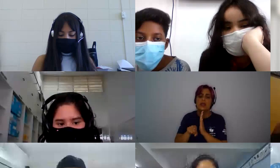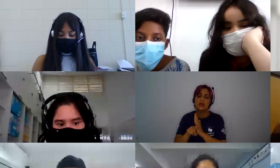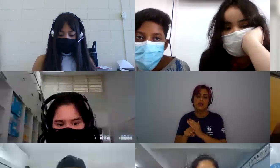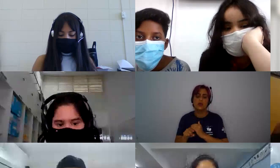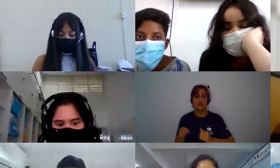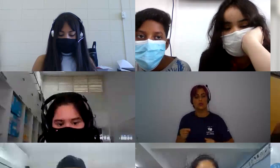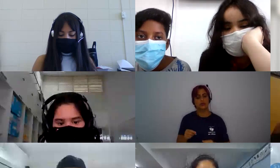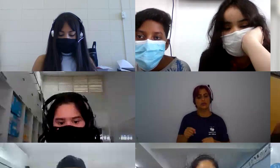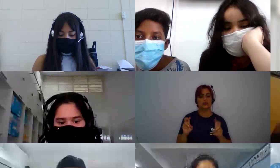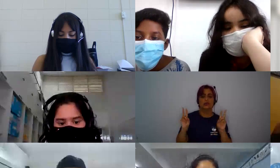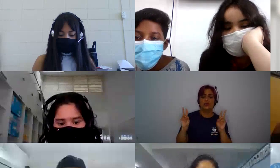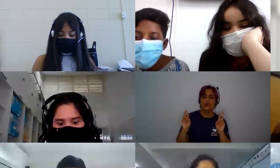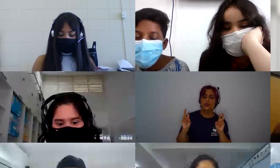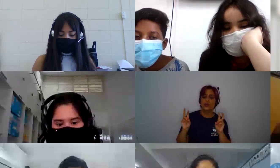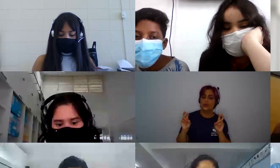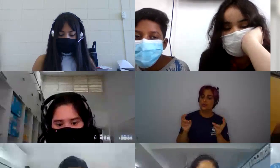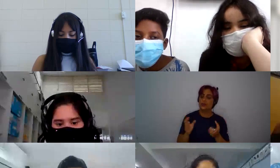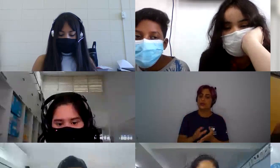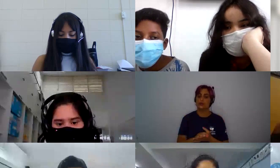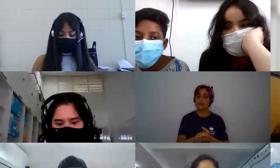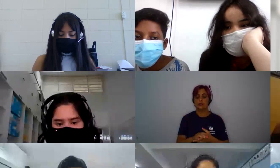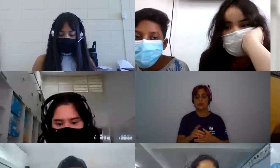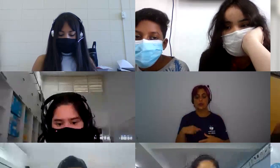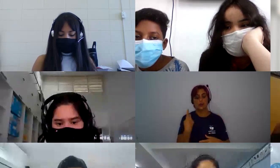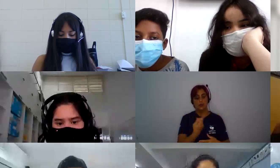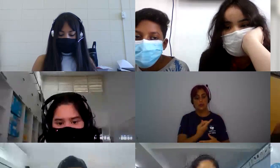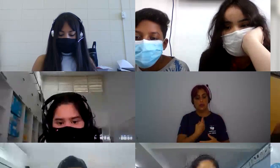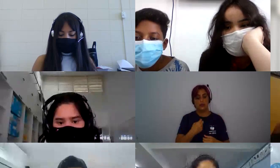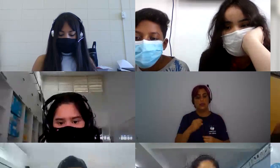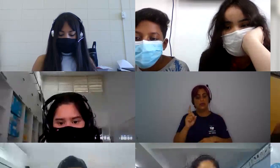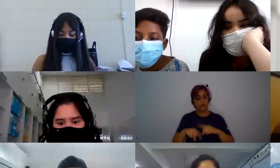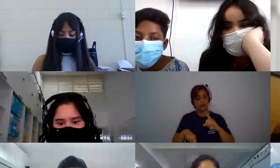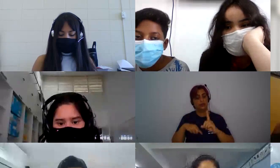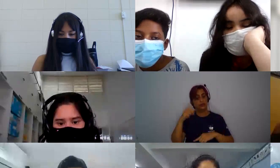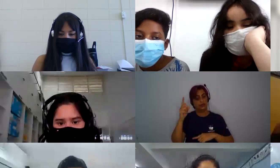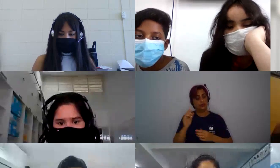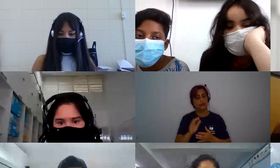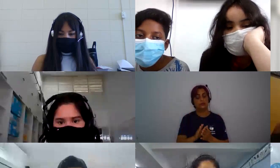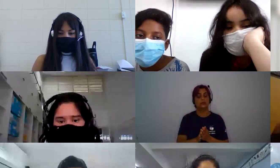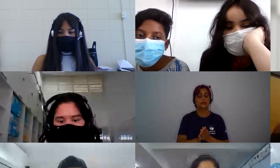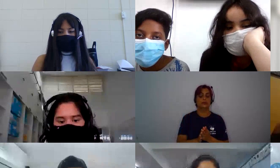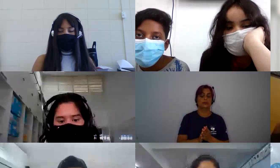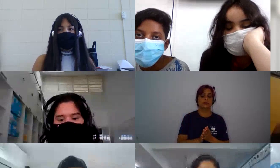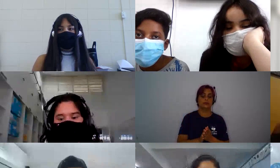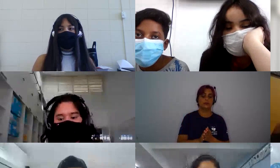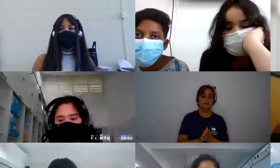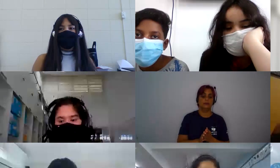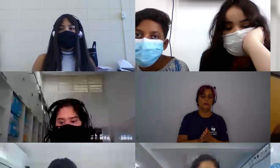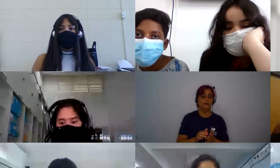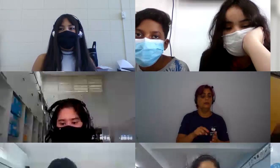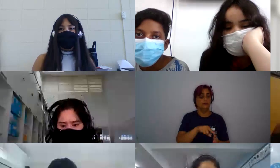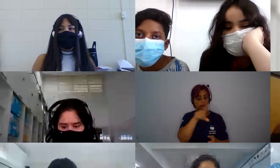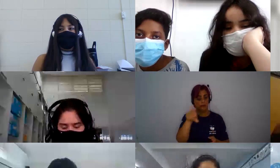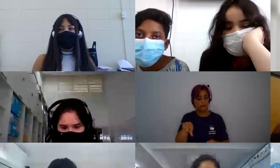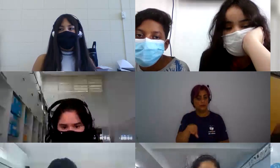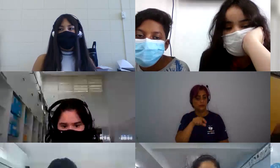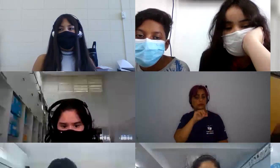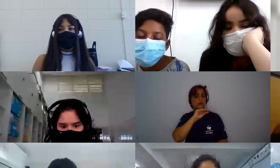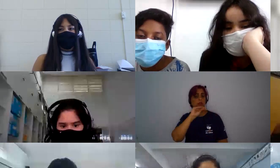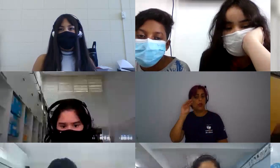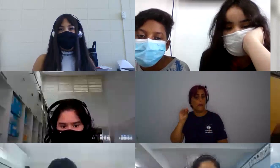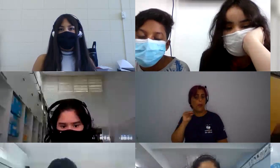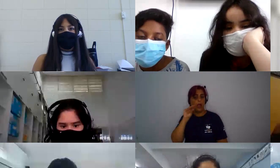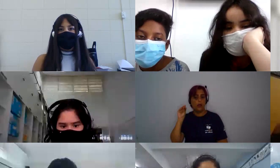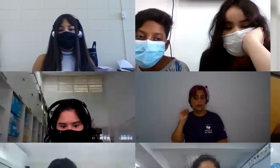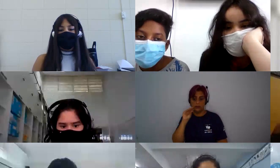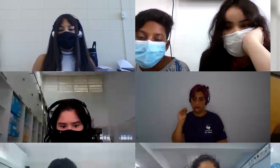um pouco isso que eu te falei, para que a gente avance um pouquinho nessa reta final, ouvindo um pouco vocês agora, sem ser pergunta